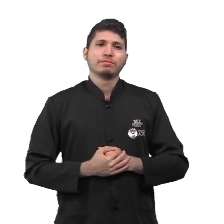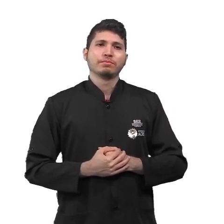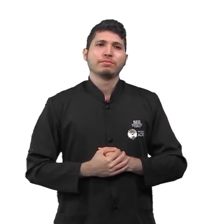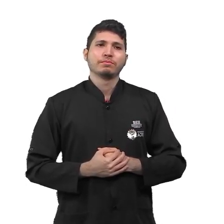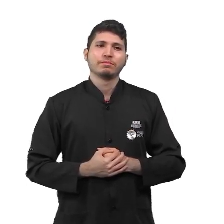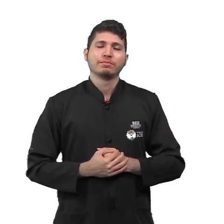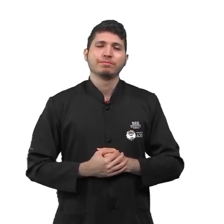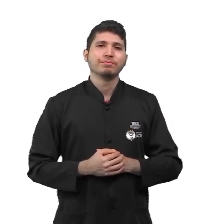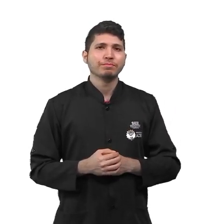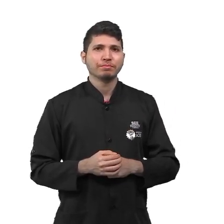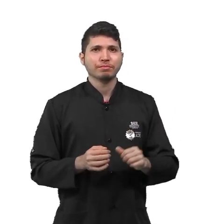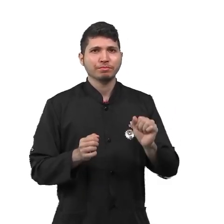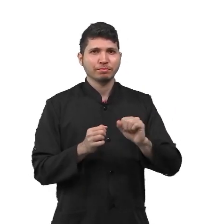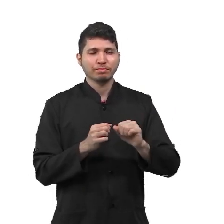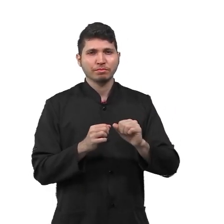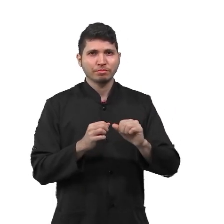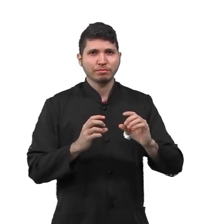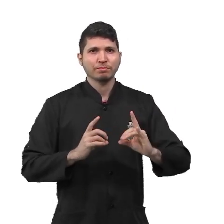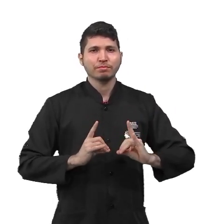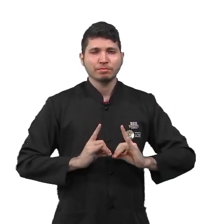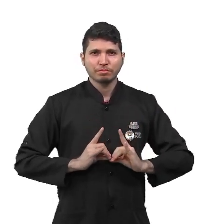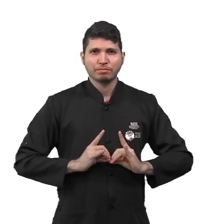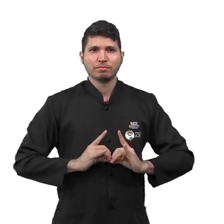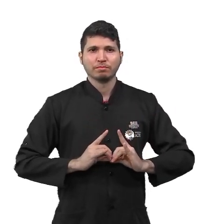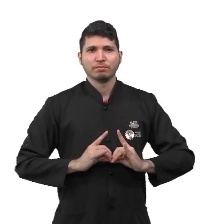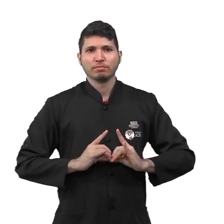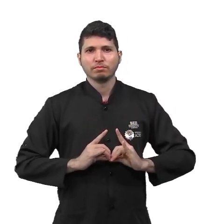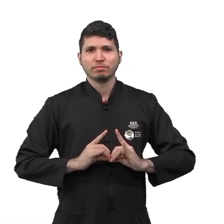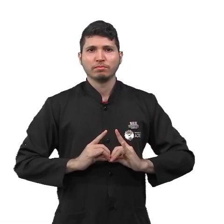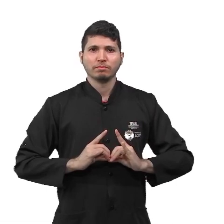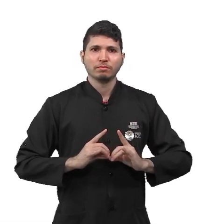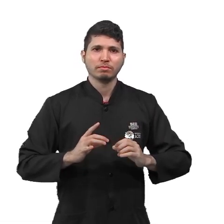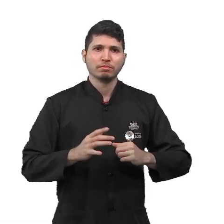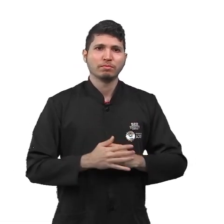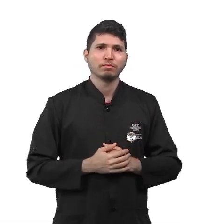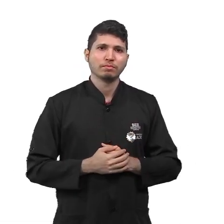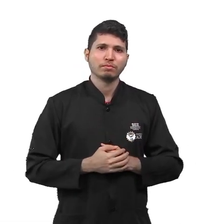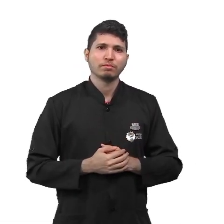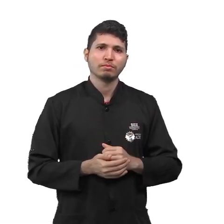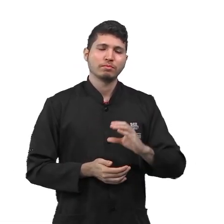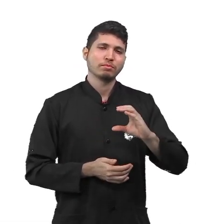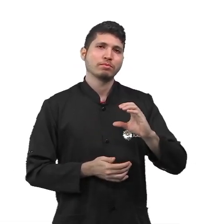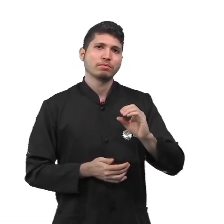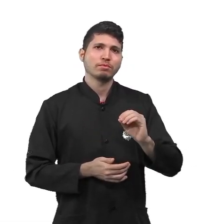parte ali da produção de hormônios, né, ali como o cortisol, né, que é o